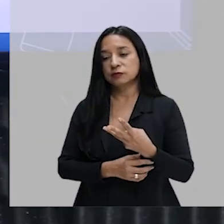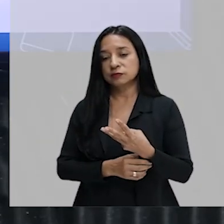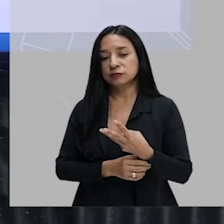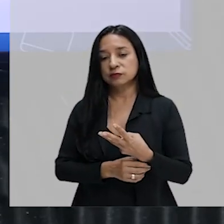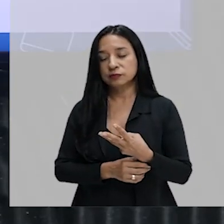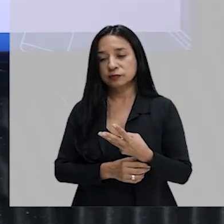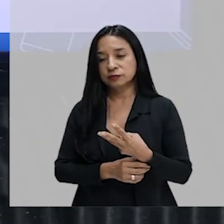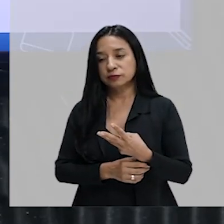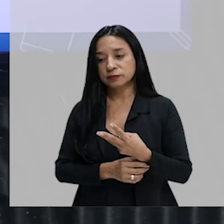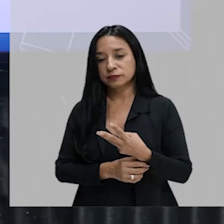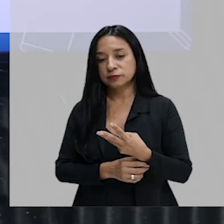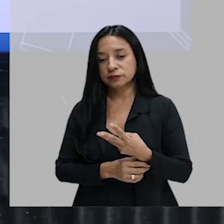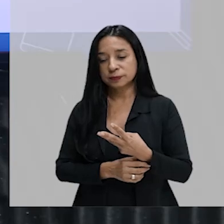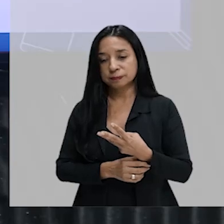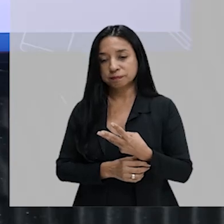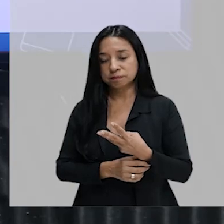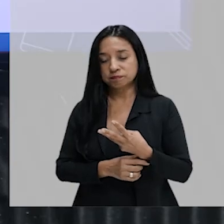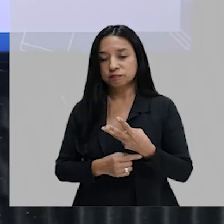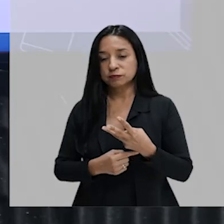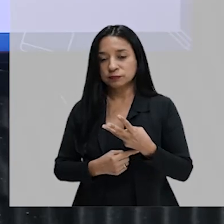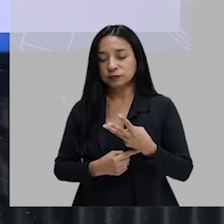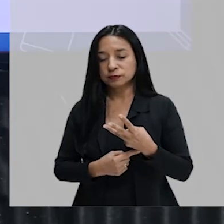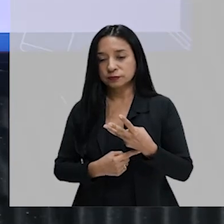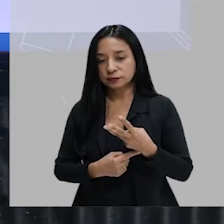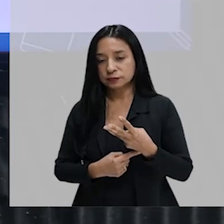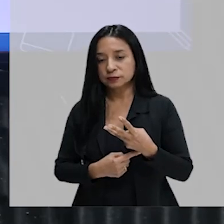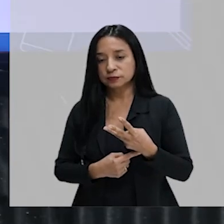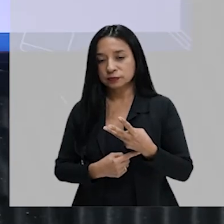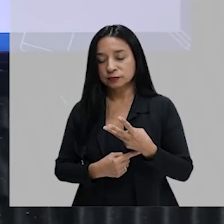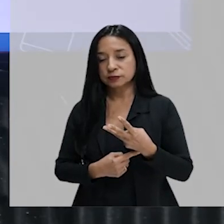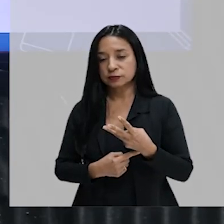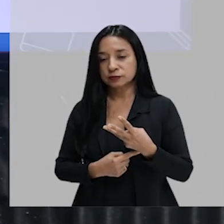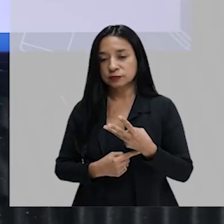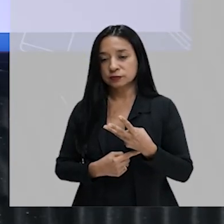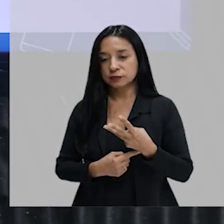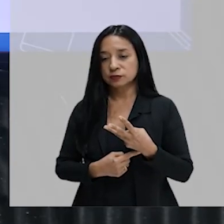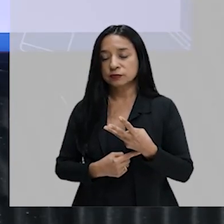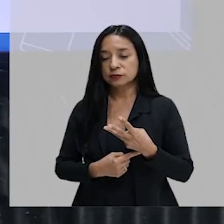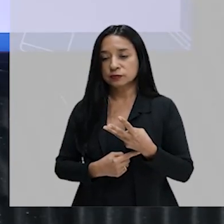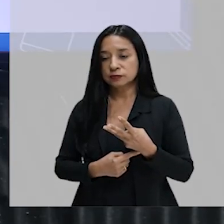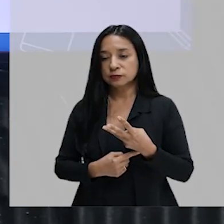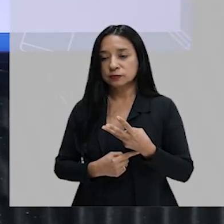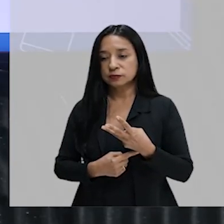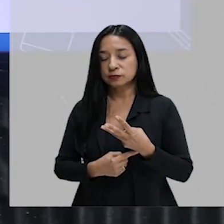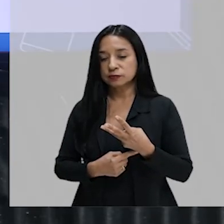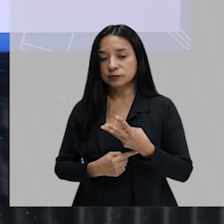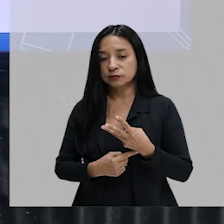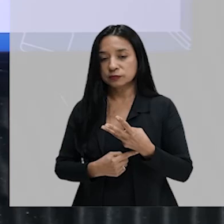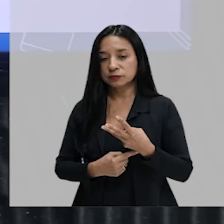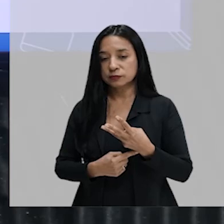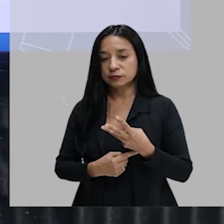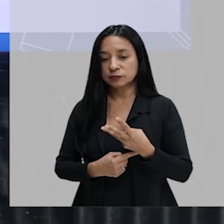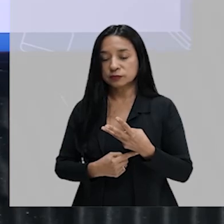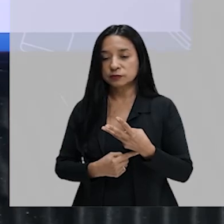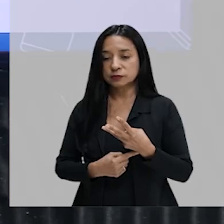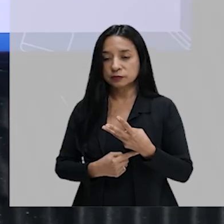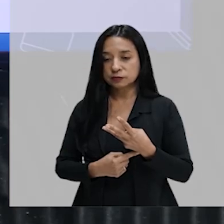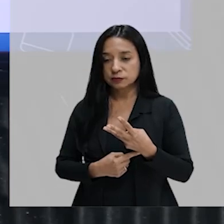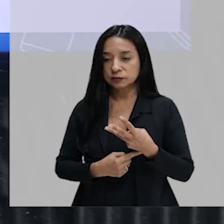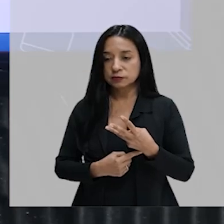Aquilo que eu falei para vocês, visa tocar o indivíduo de uma forma que jamais ele tenha sido tocado, que ele se